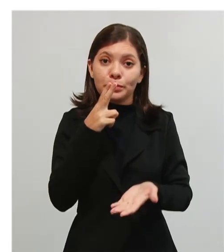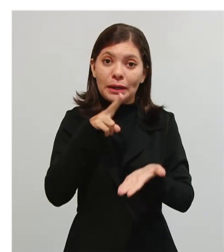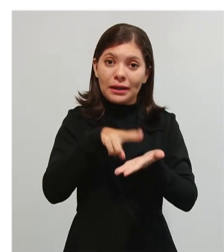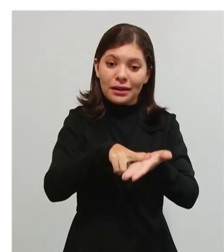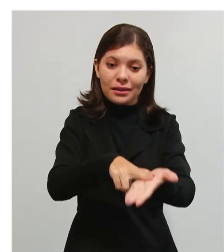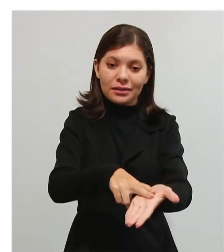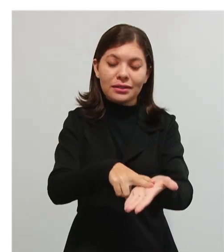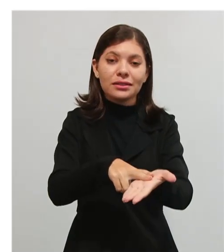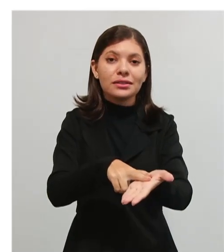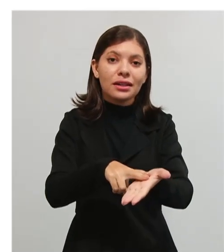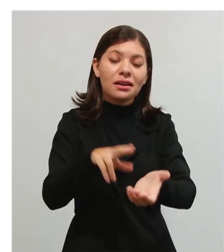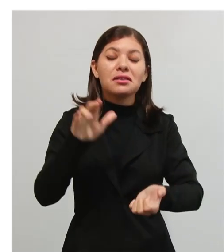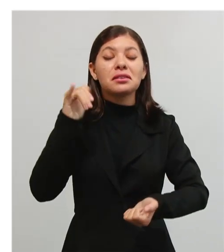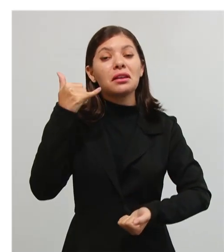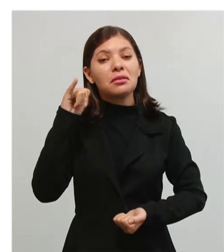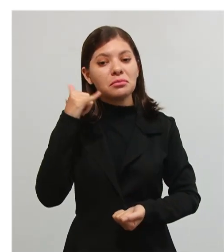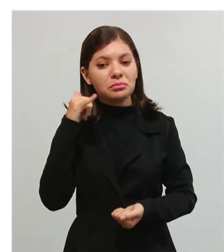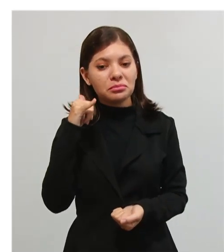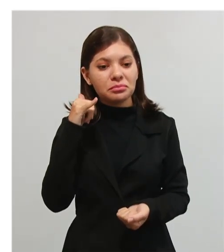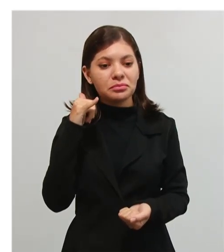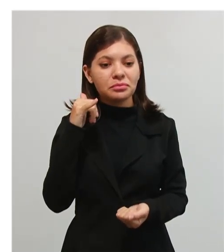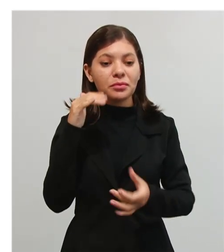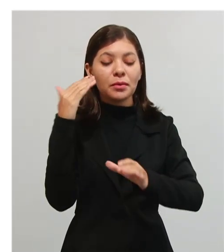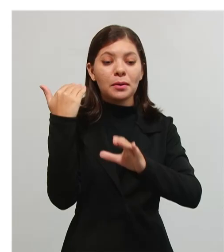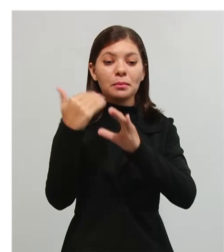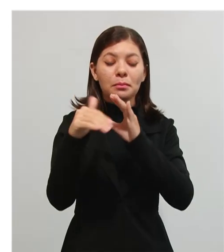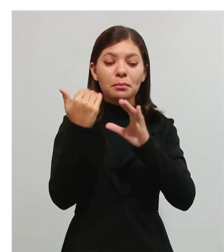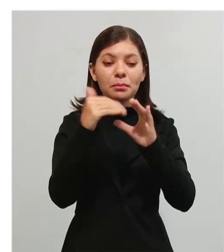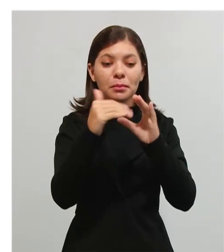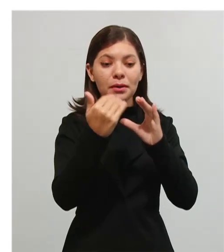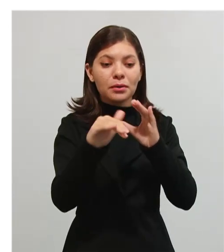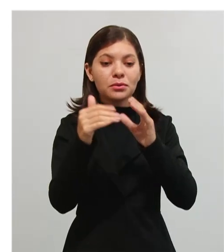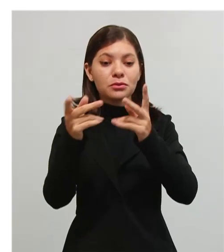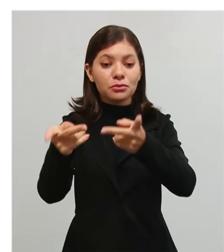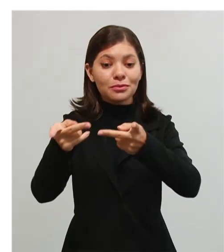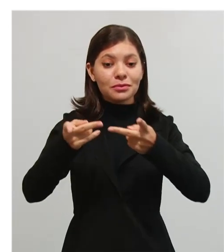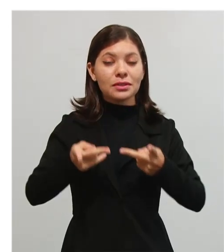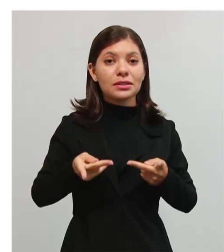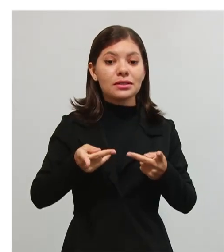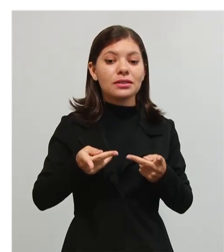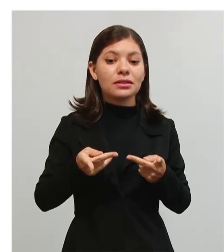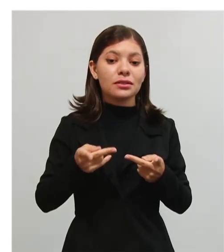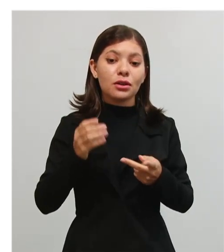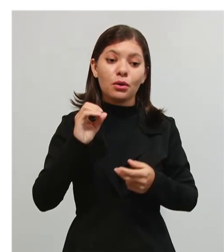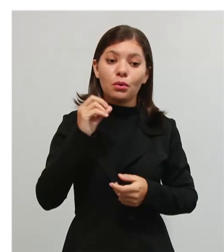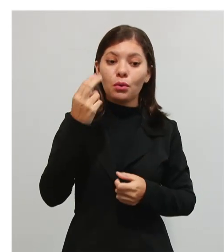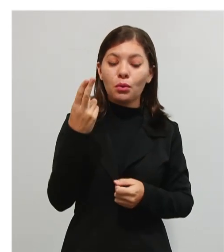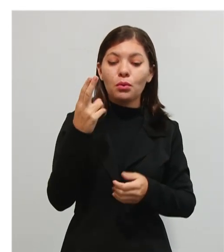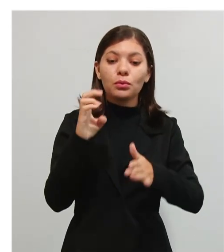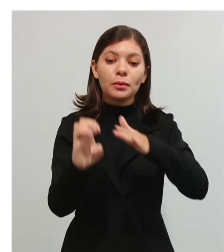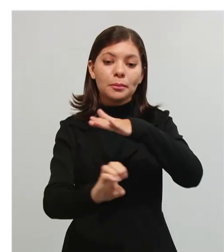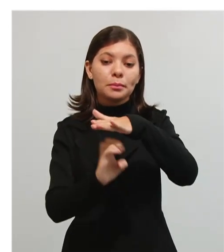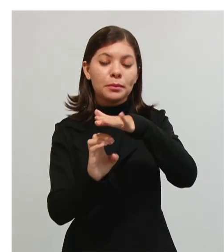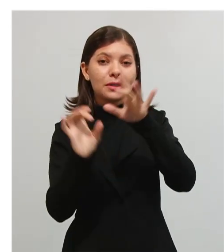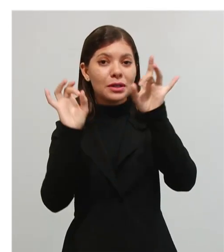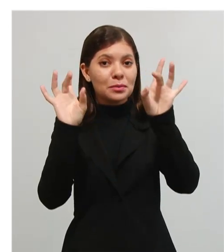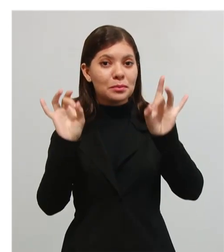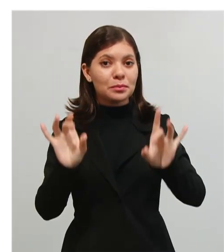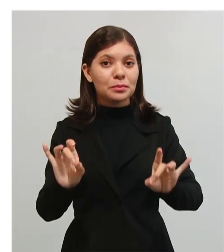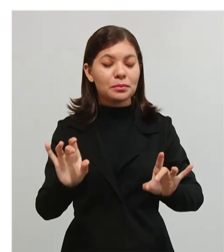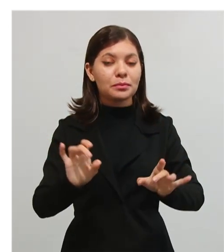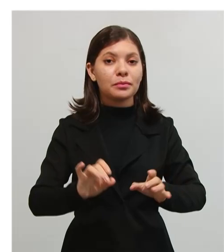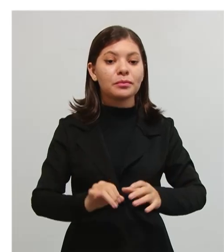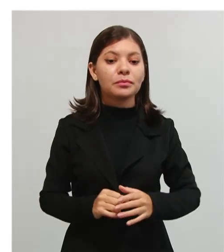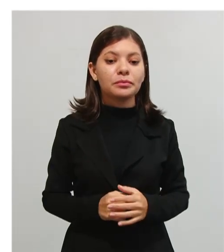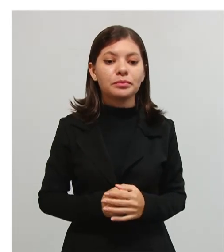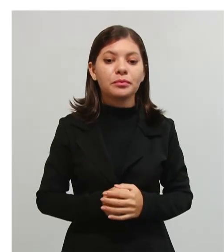cartas, telefonemas, e-mails, visitas pessoais ou através de empresas